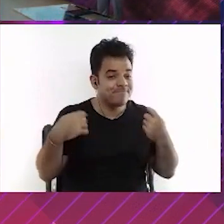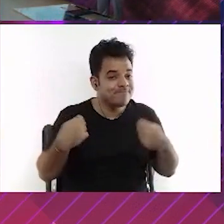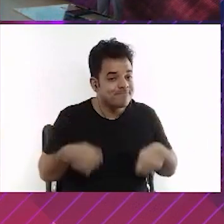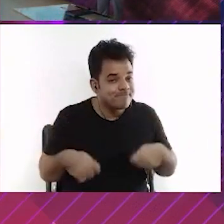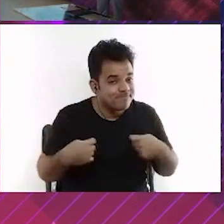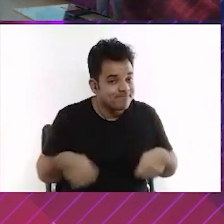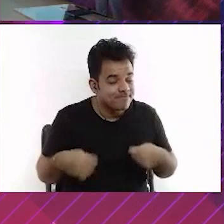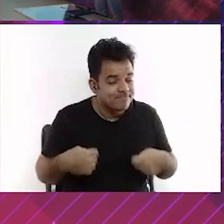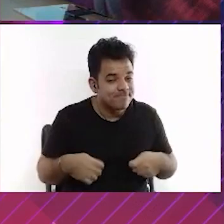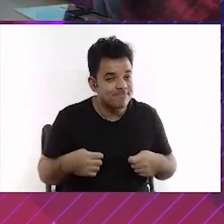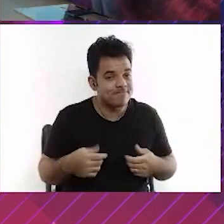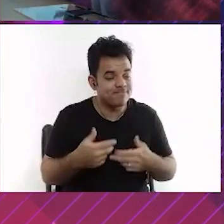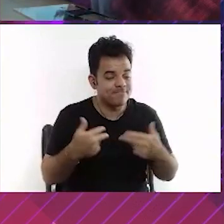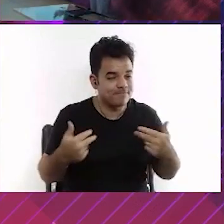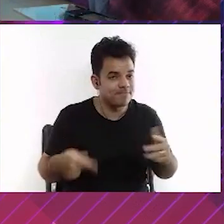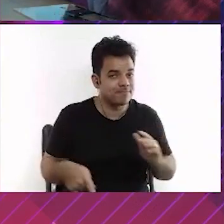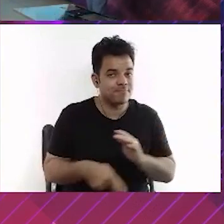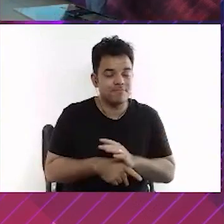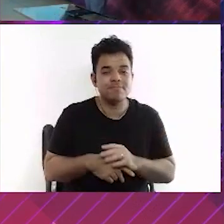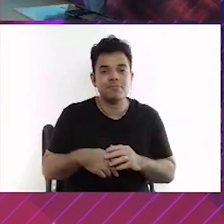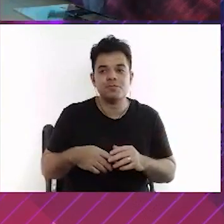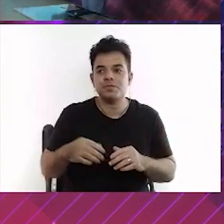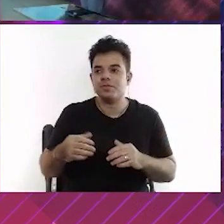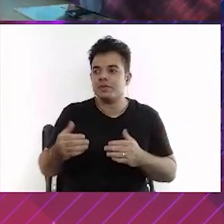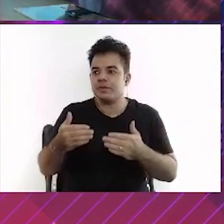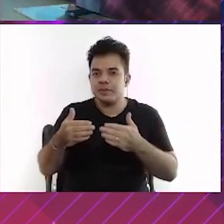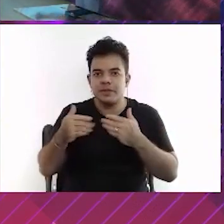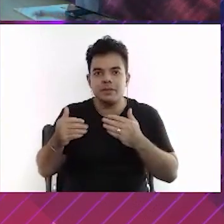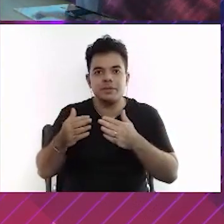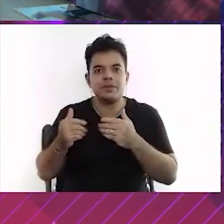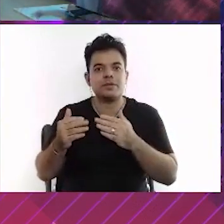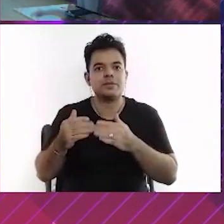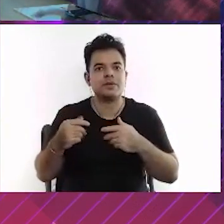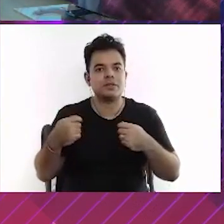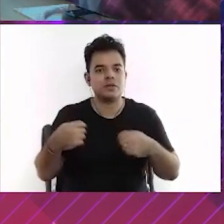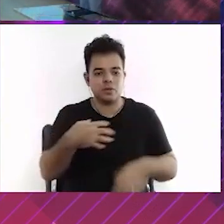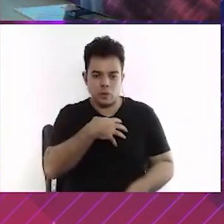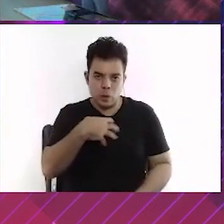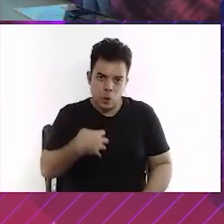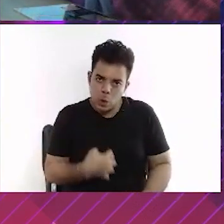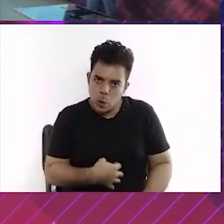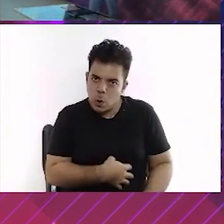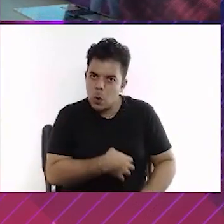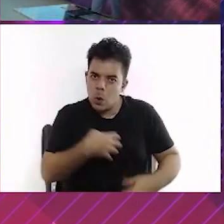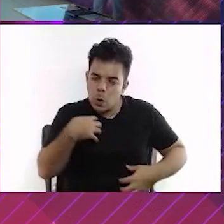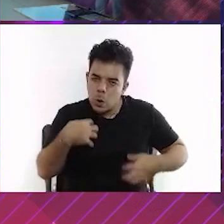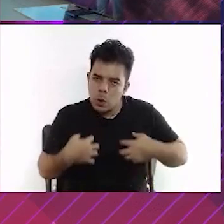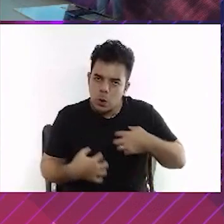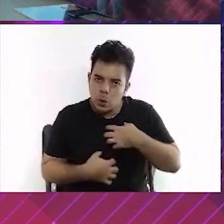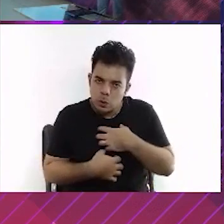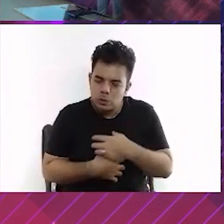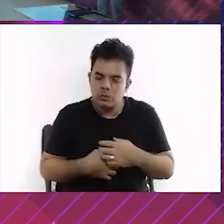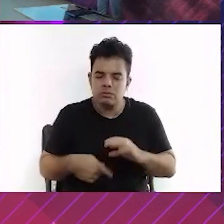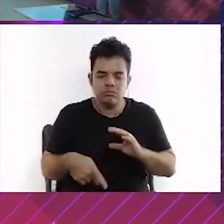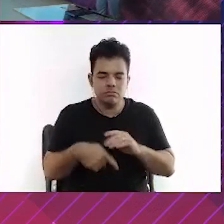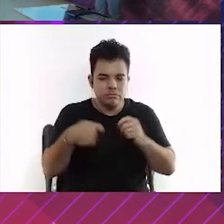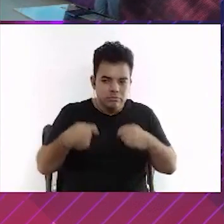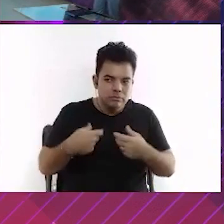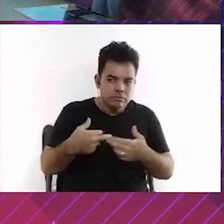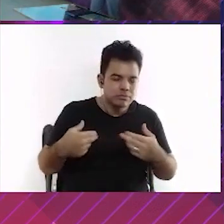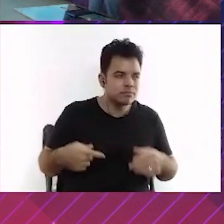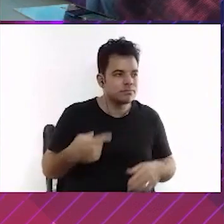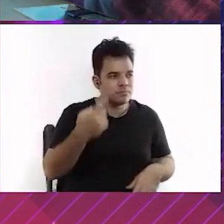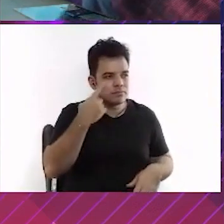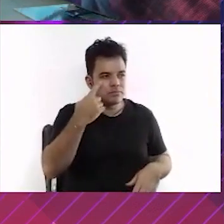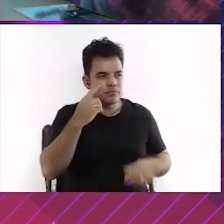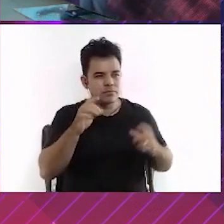na questão da demanda de quantidade de órgãos que são necessários, com base na necessidade estimada. Eu trouxe um recorte,